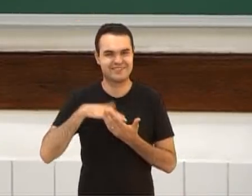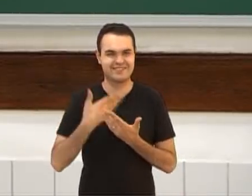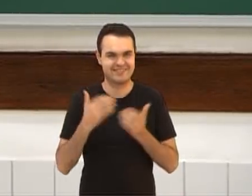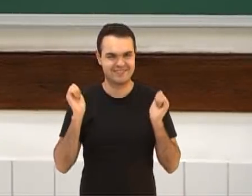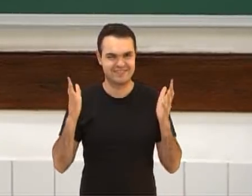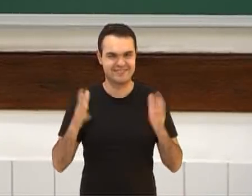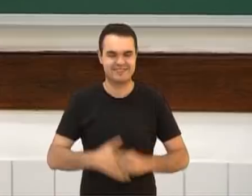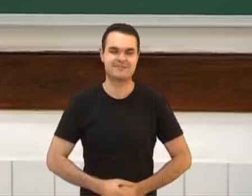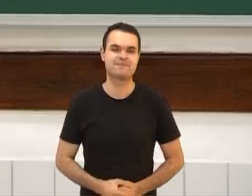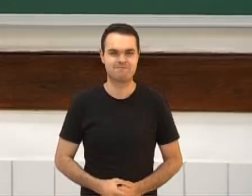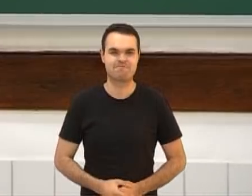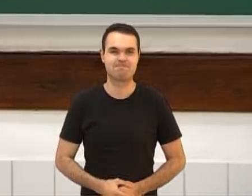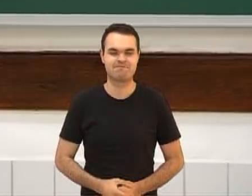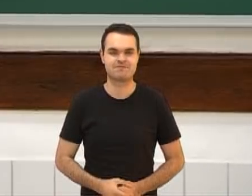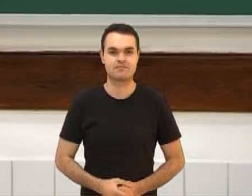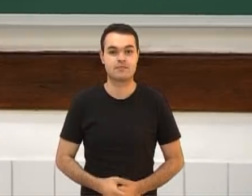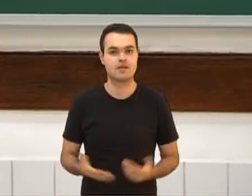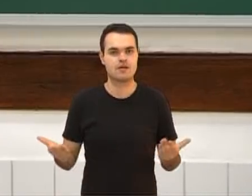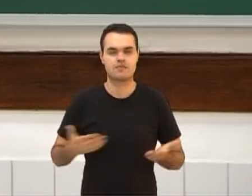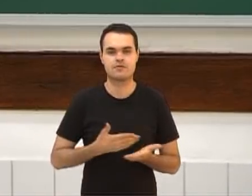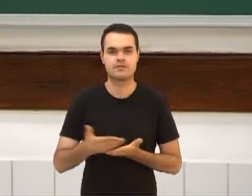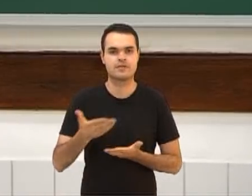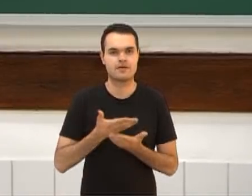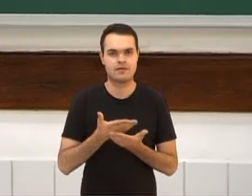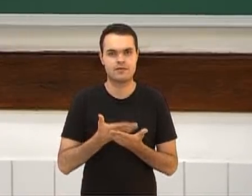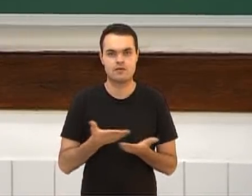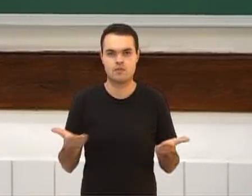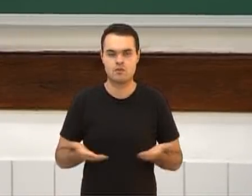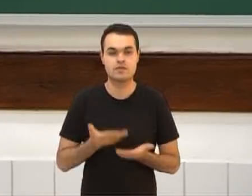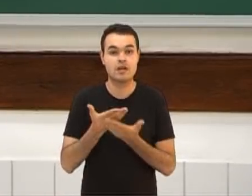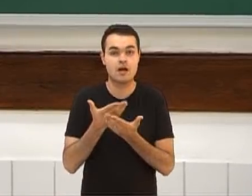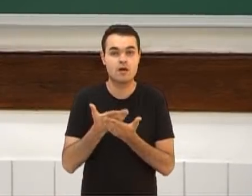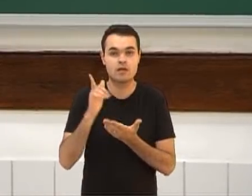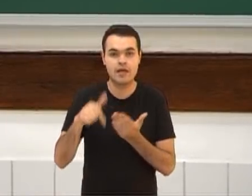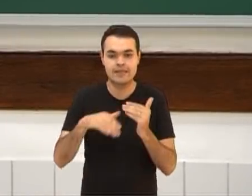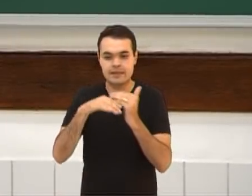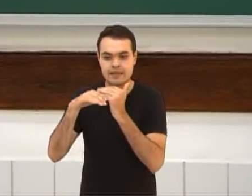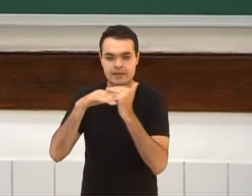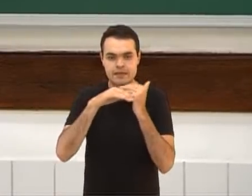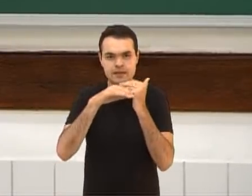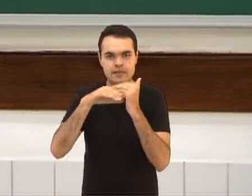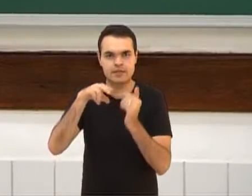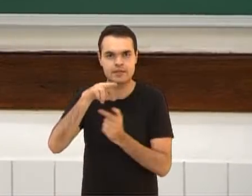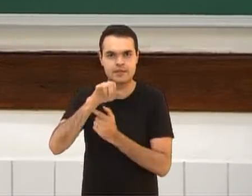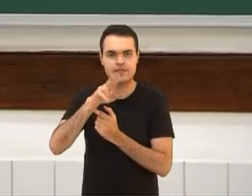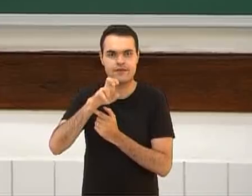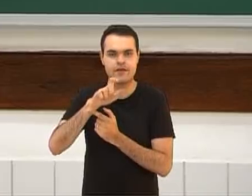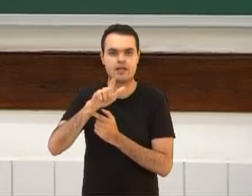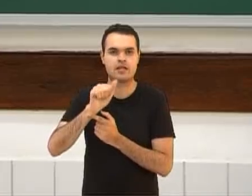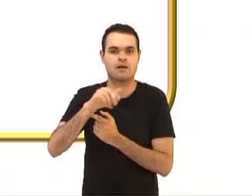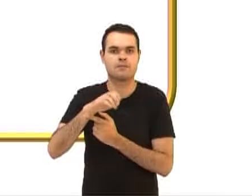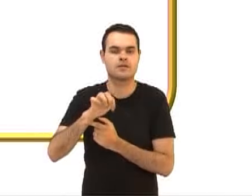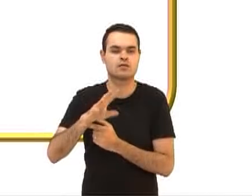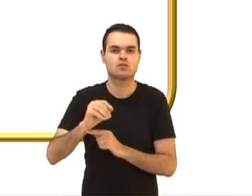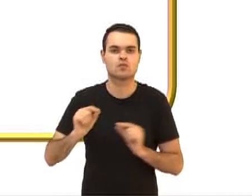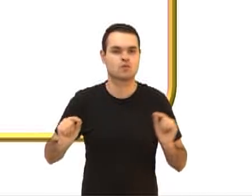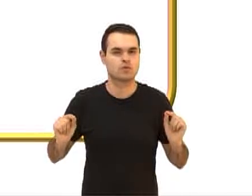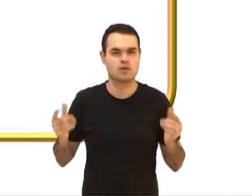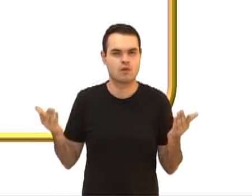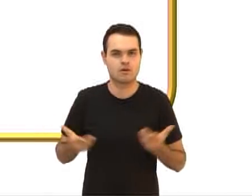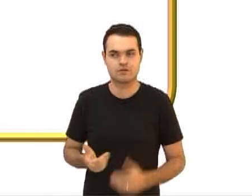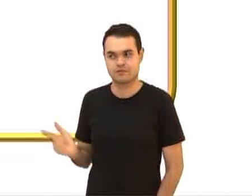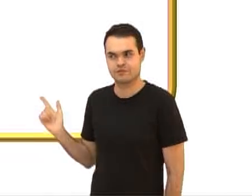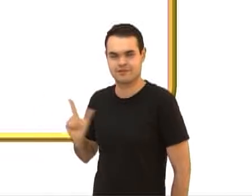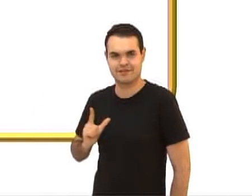intérprete ali. Então vamos hoje começar a aula, né? Hoje é uma aula de nivelamento, tá, pessoal? O que a gente vai ver hoje? Aqui,